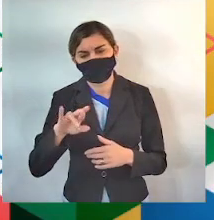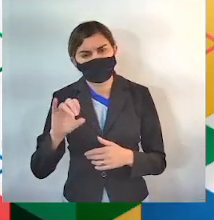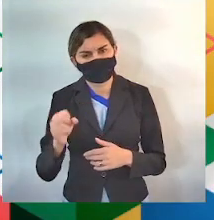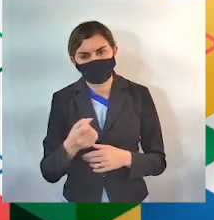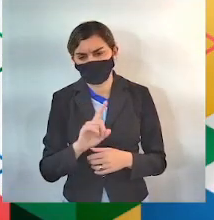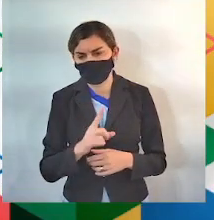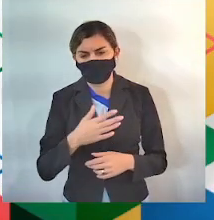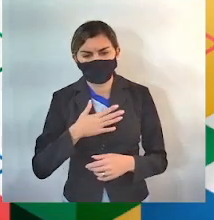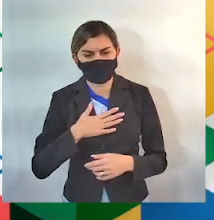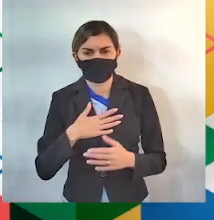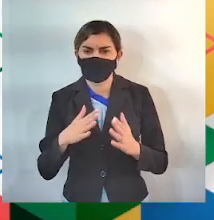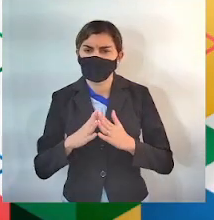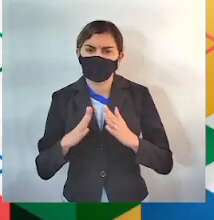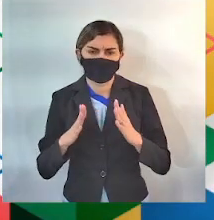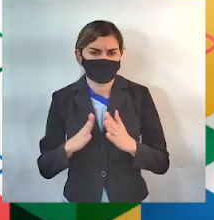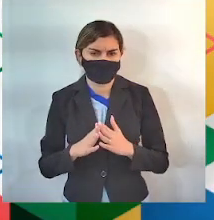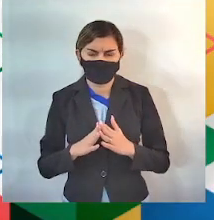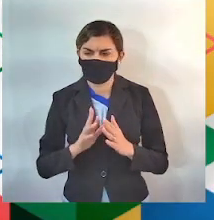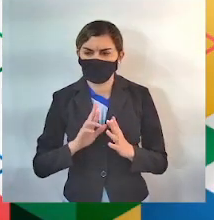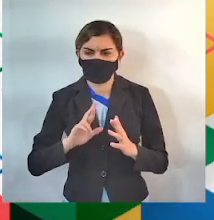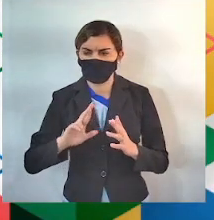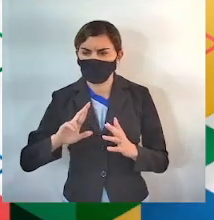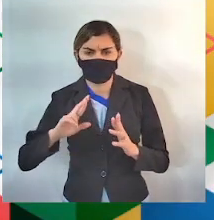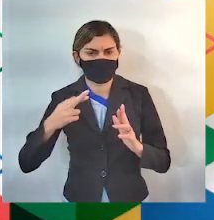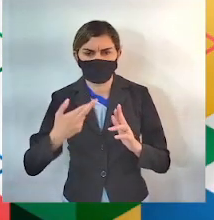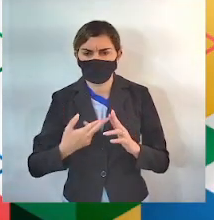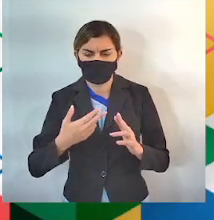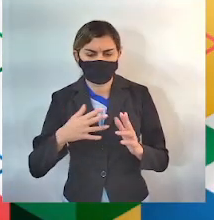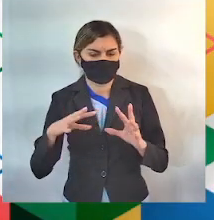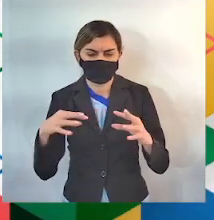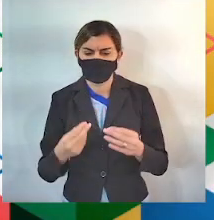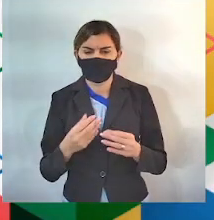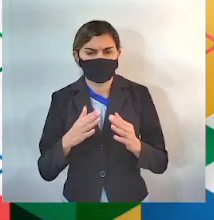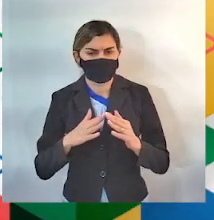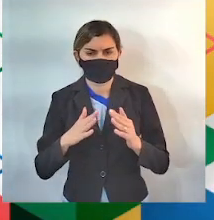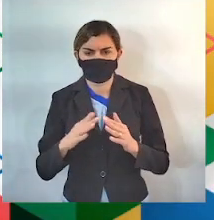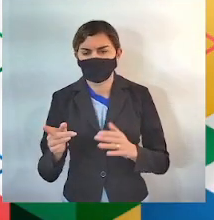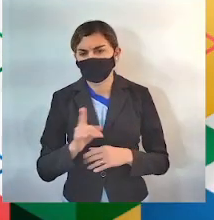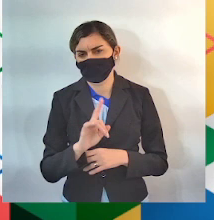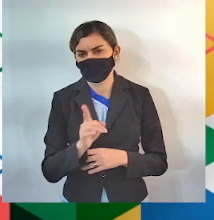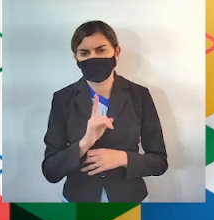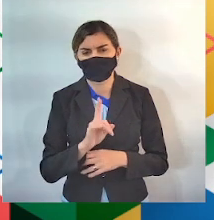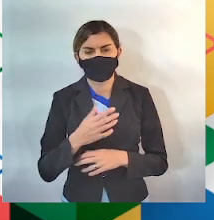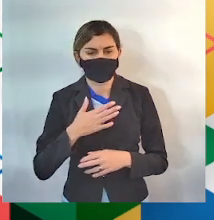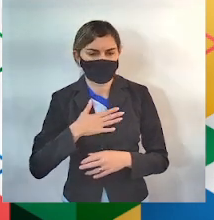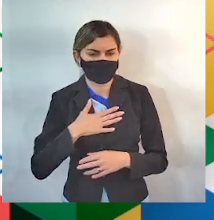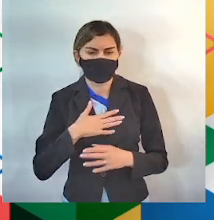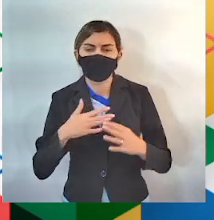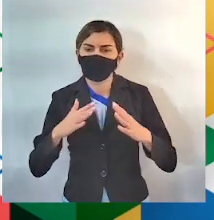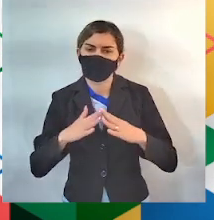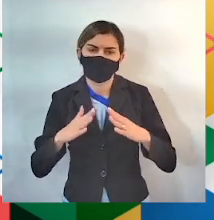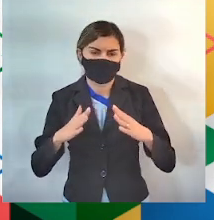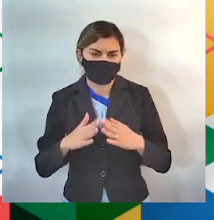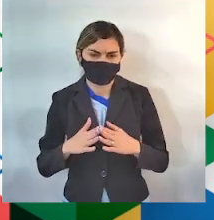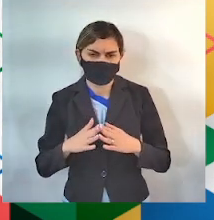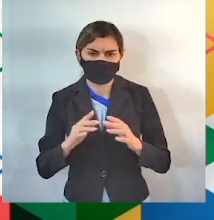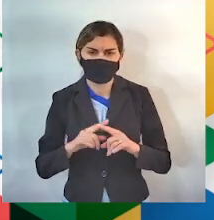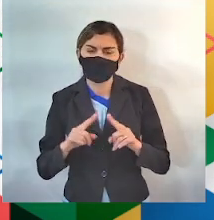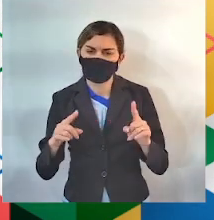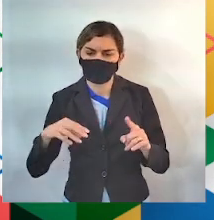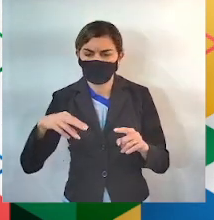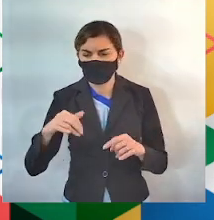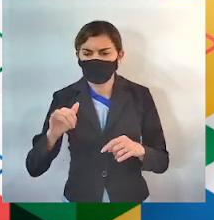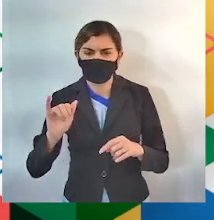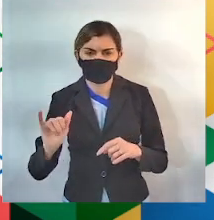casa. Eu não estou me referindo a todas as casas, eu estou me referindo à minha casa, my